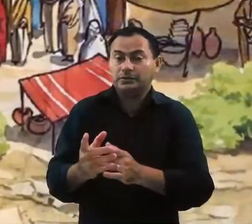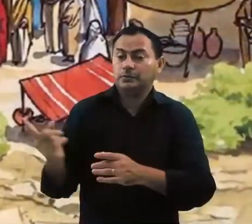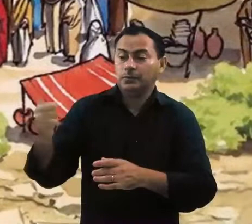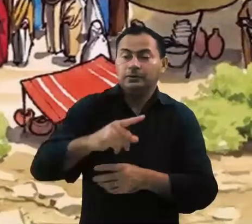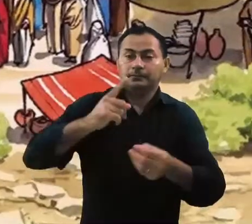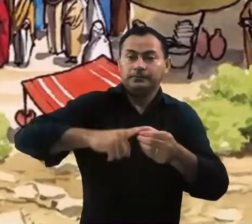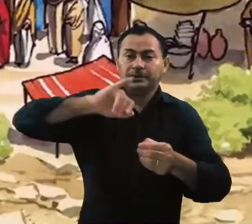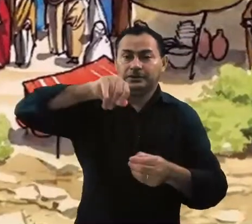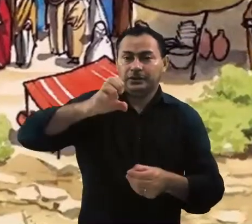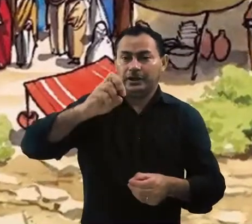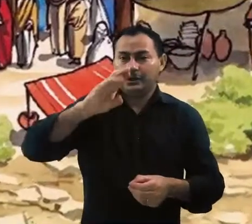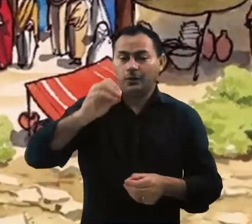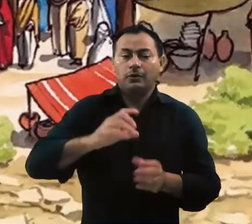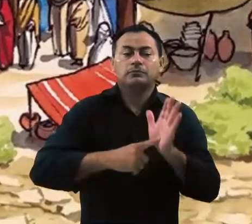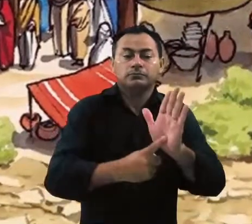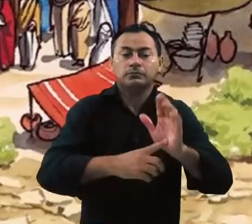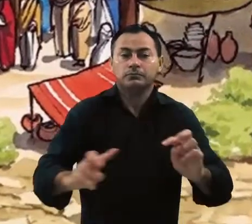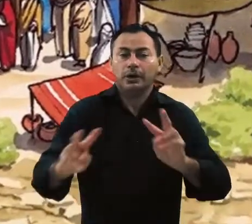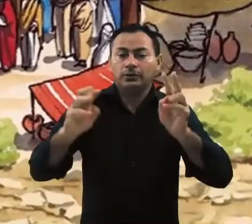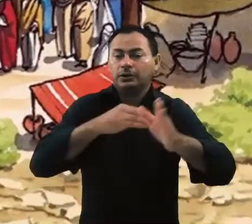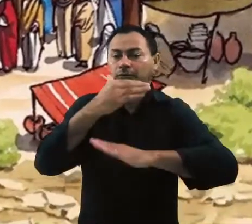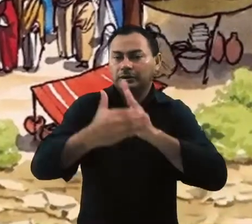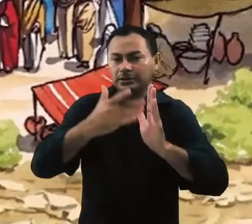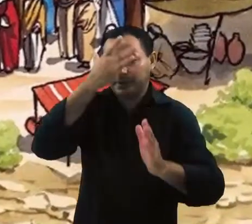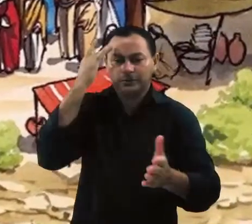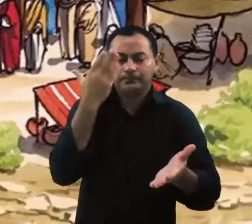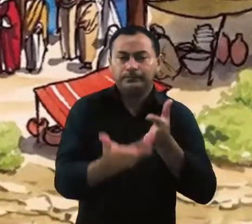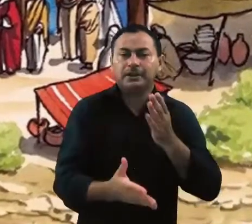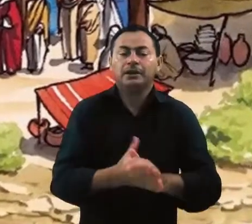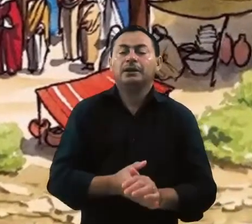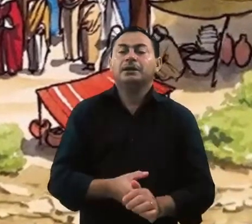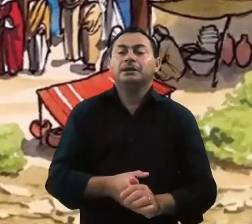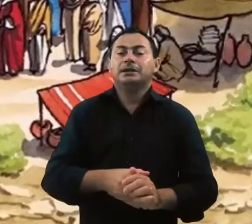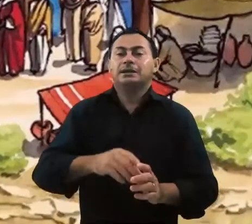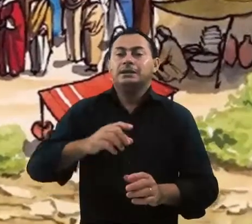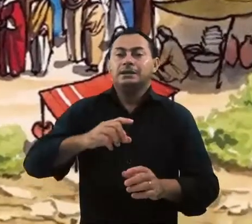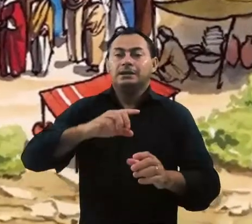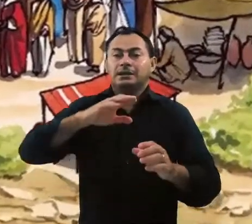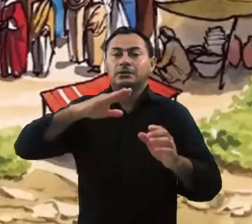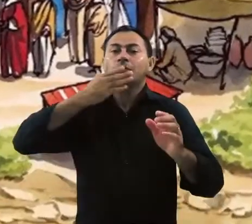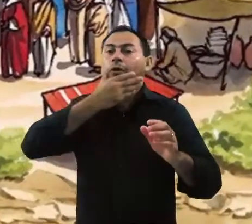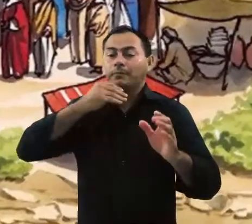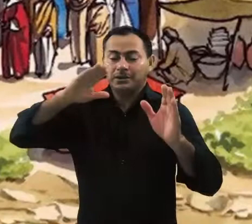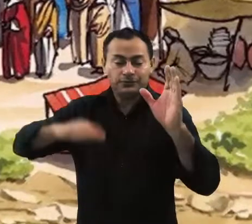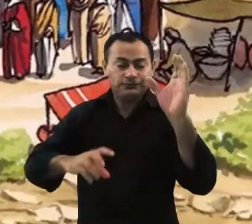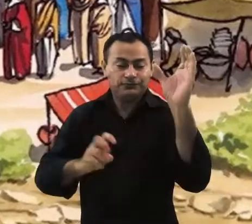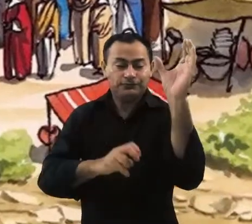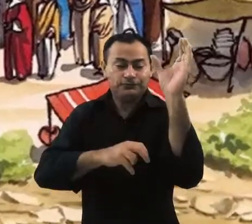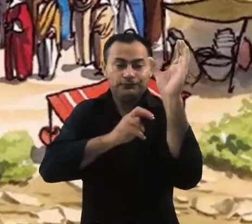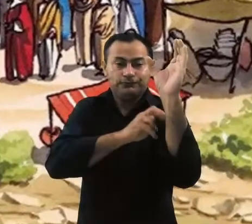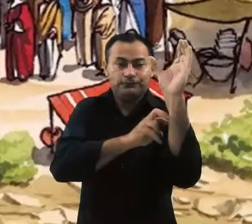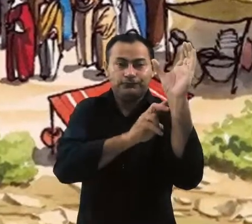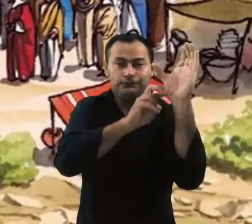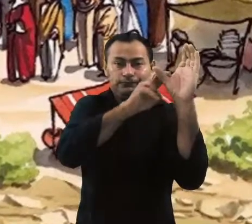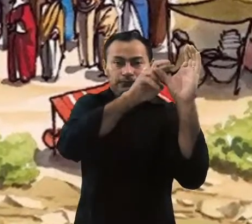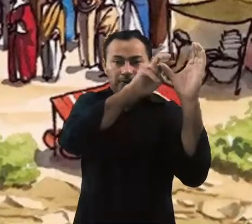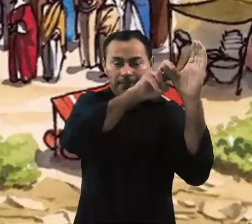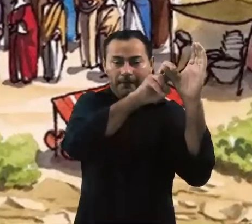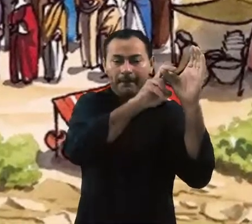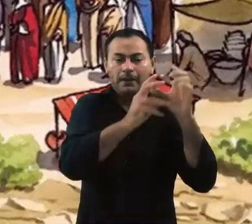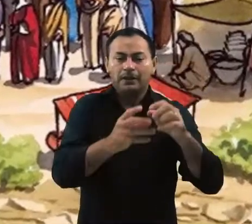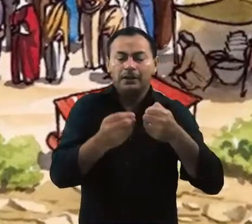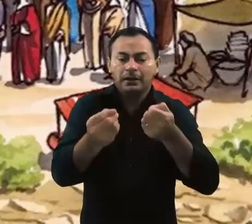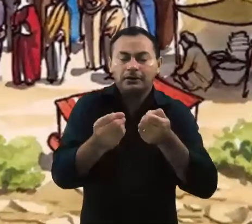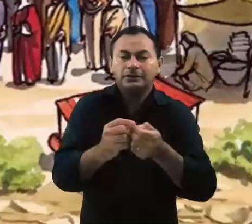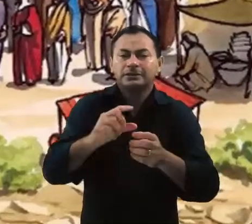valor que ele dava a todos os perdidos daquela cidade Zaqueu era o mais perdido de todos e para mim além